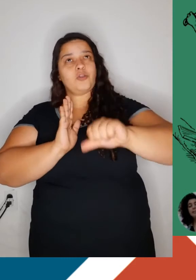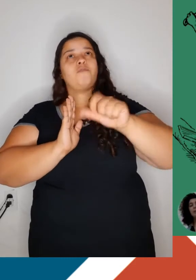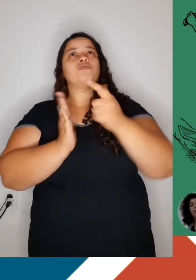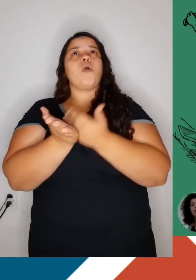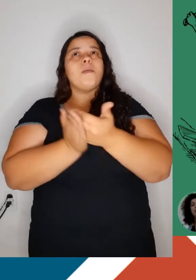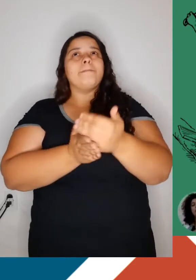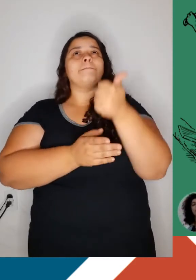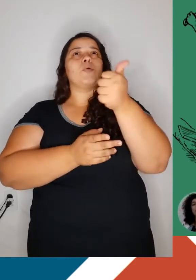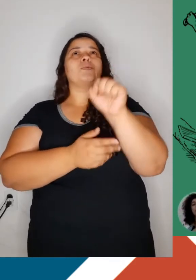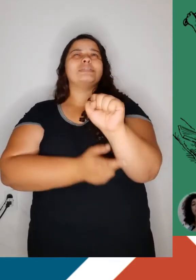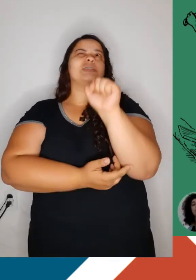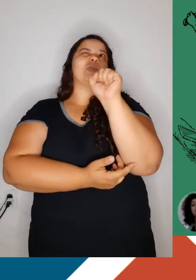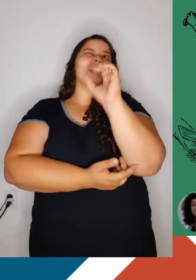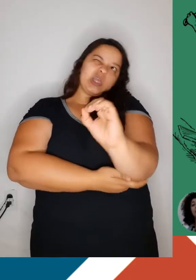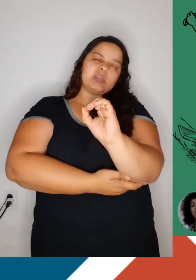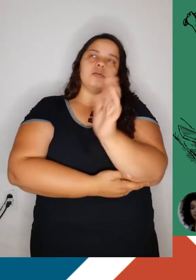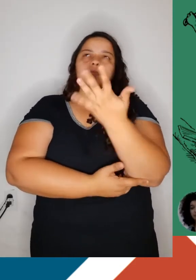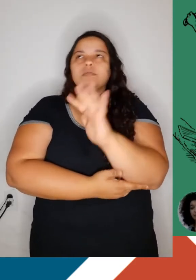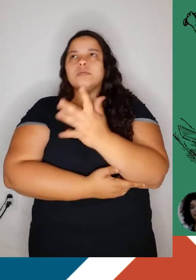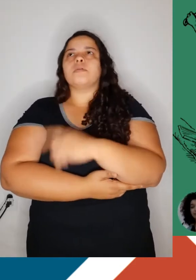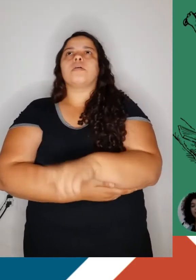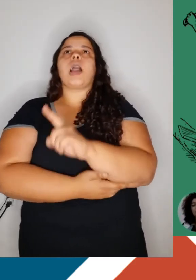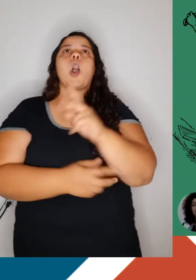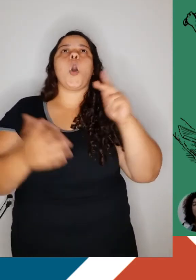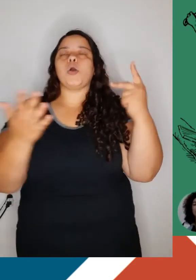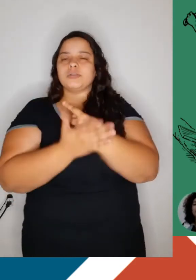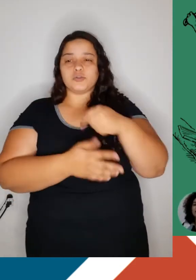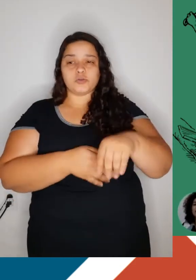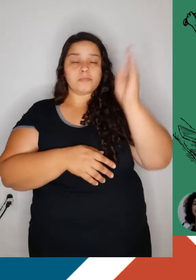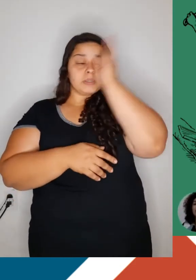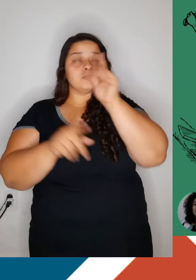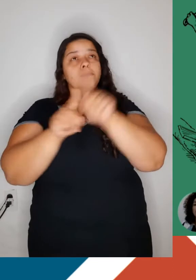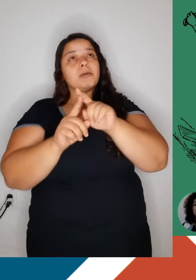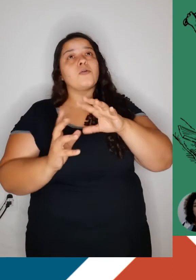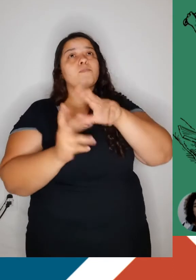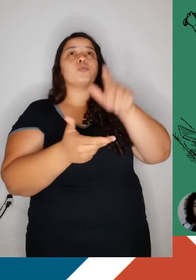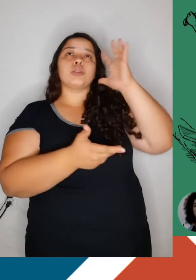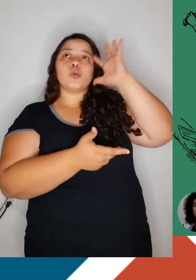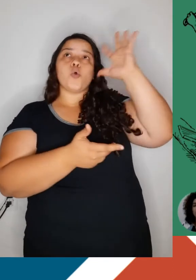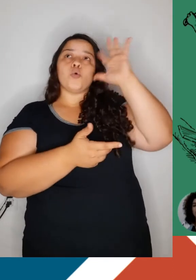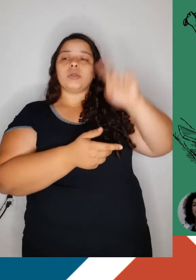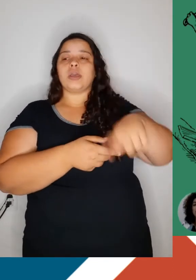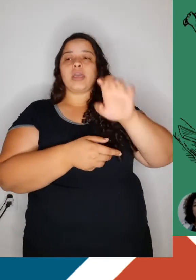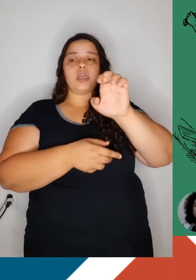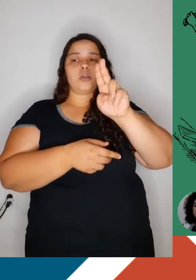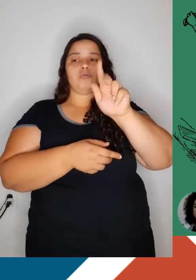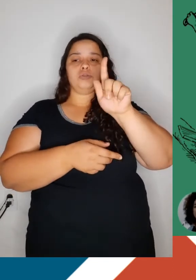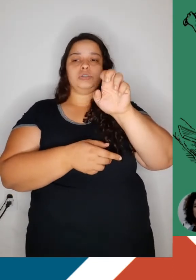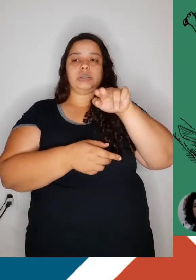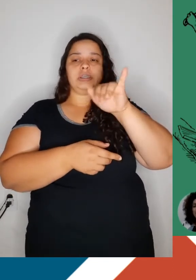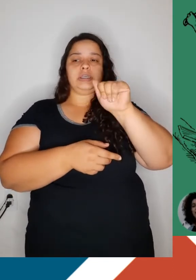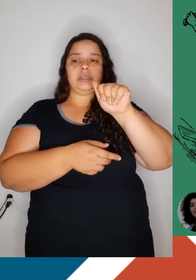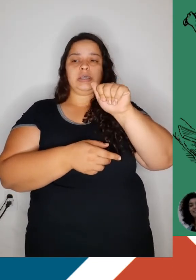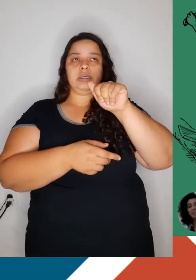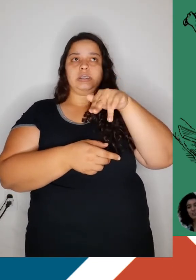XIX, principalmente a partir de 1880, se difundiu pelo Brasil e em outras partes do mundo teorias eugenistas